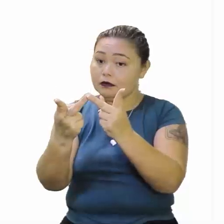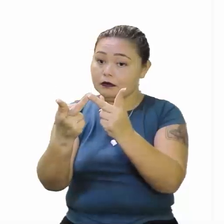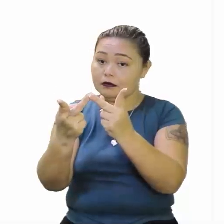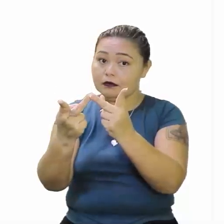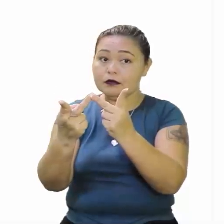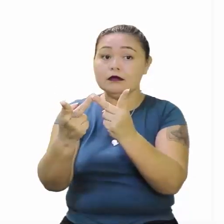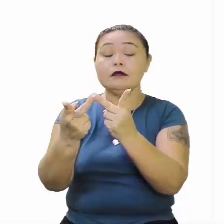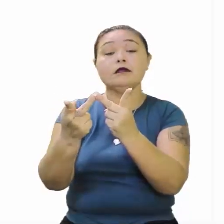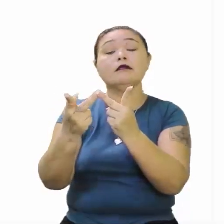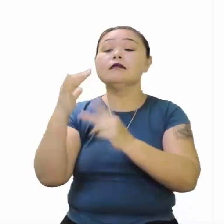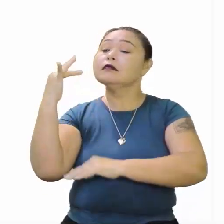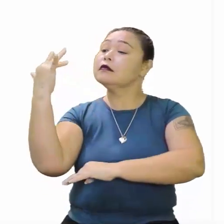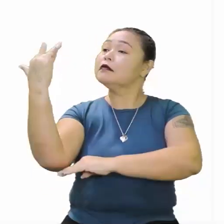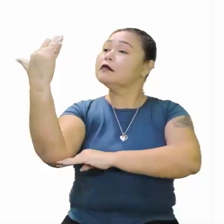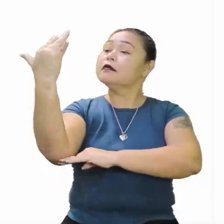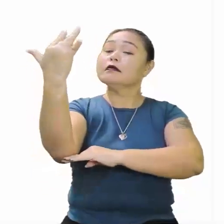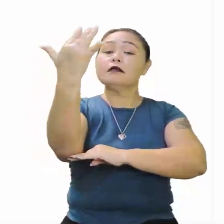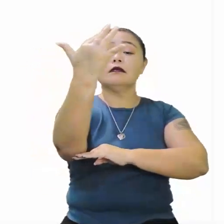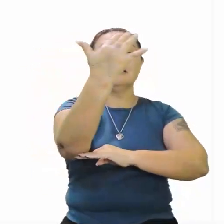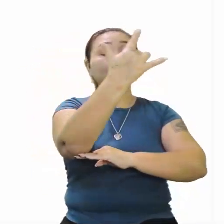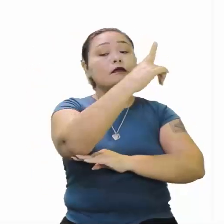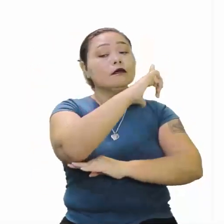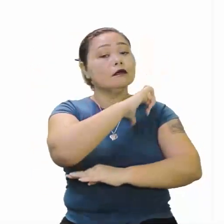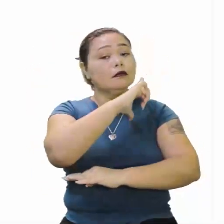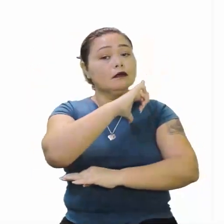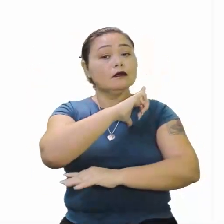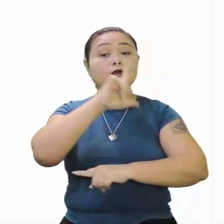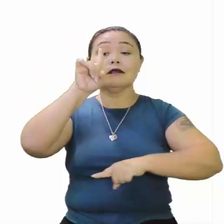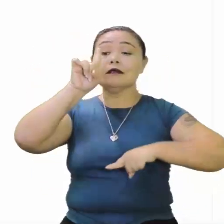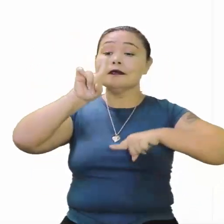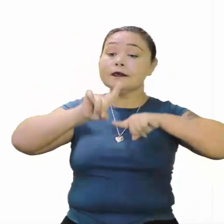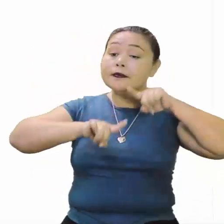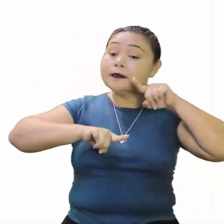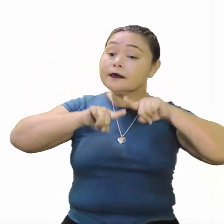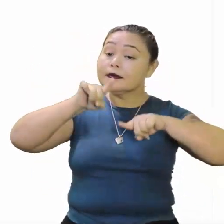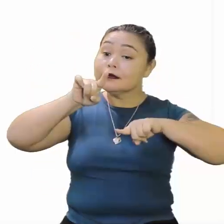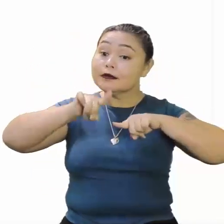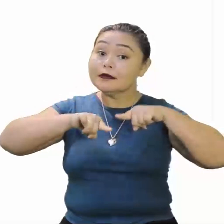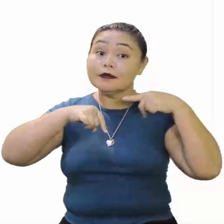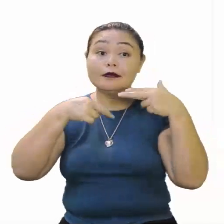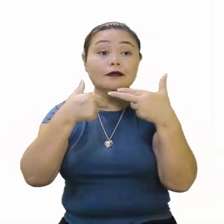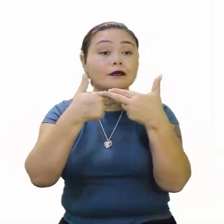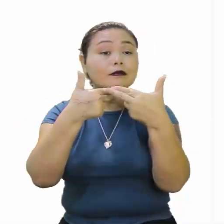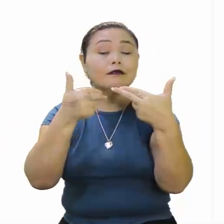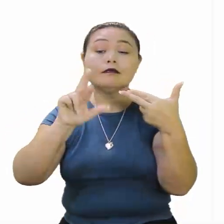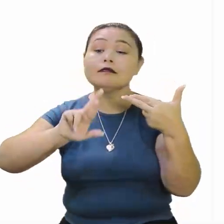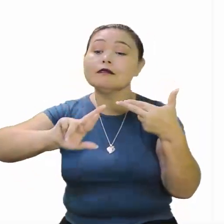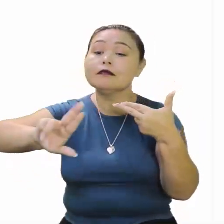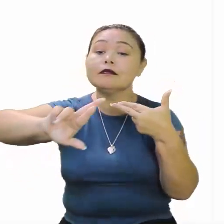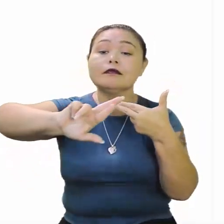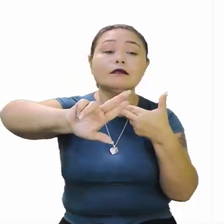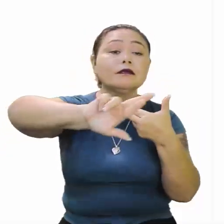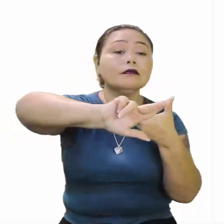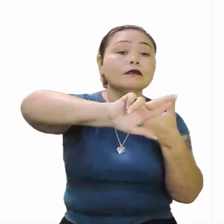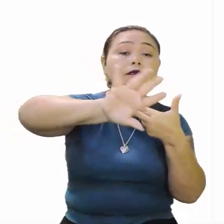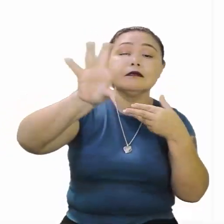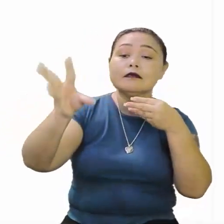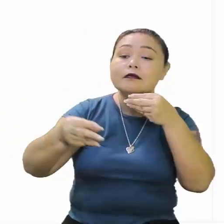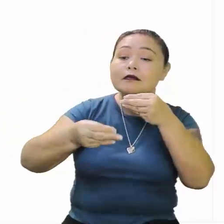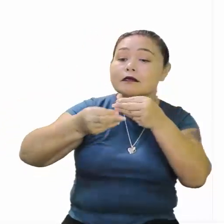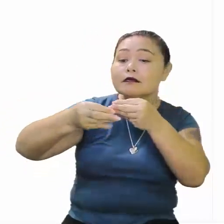Na natureza, encontramos os materiais em diferentes estados de